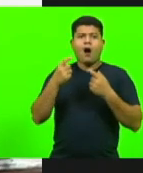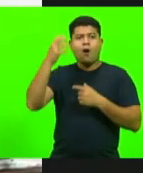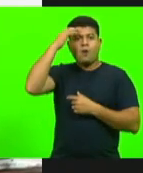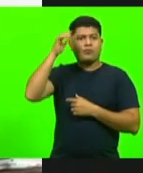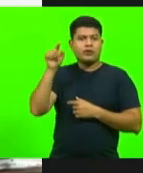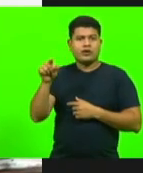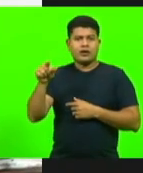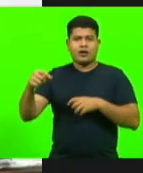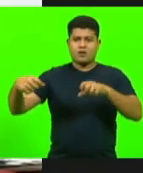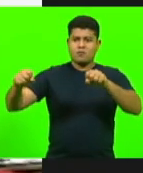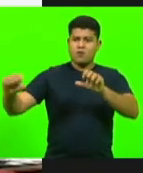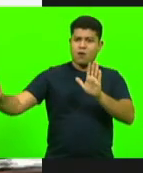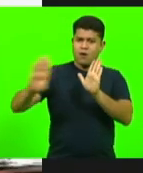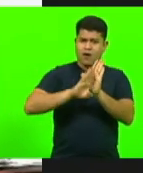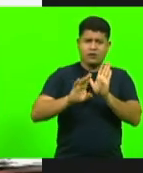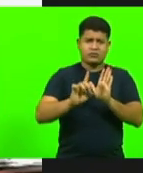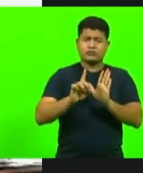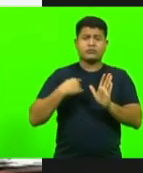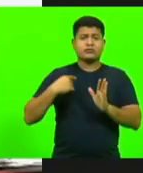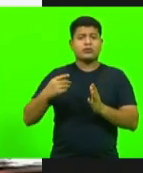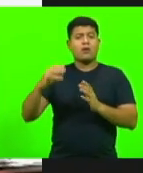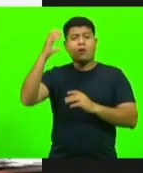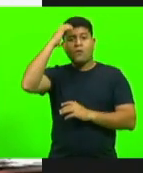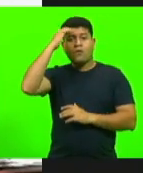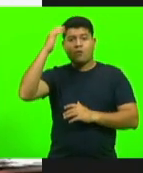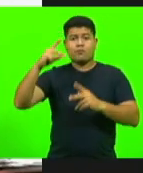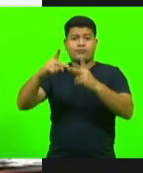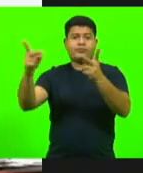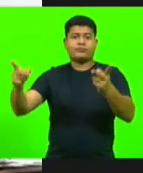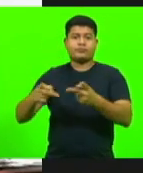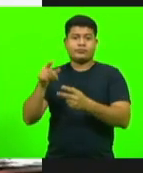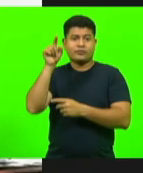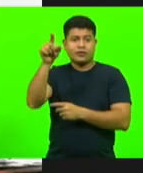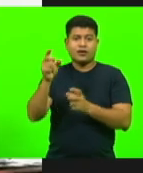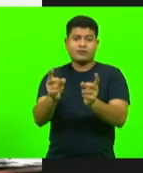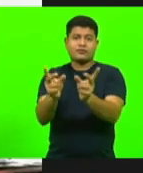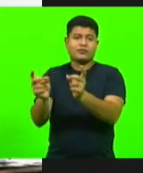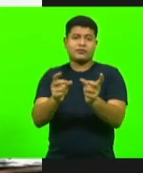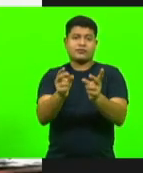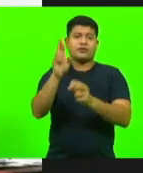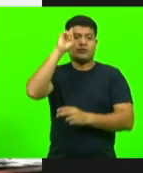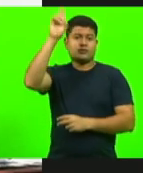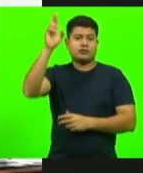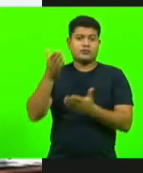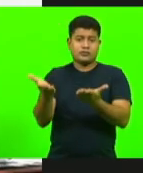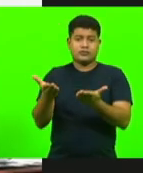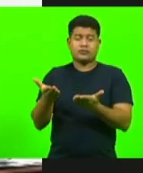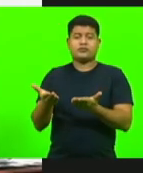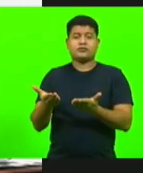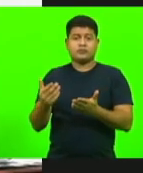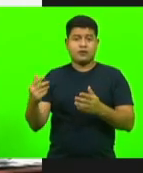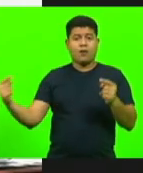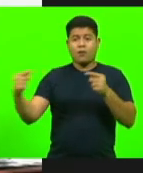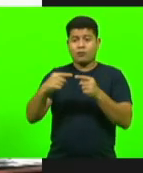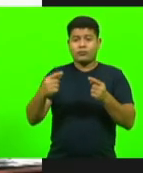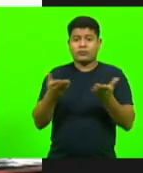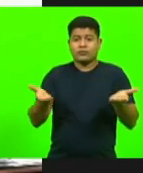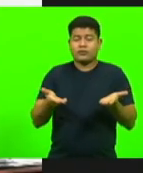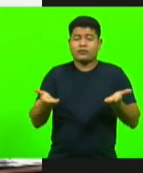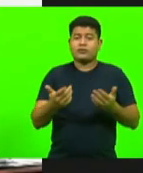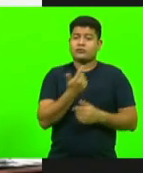é ele que tem a responsabilidade para gerenciar o serviço público seja emprestado por servidor efetivo ou não